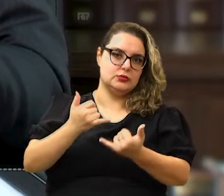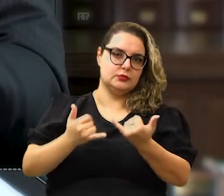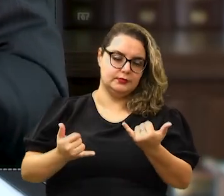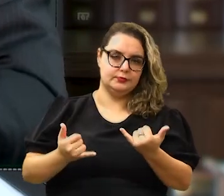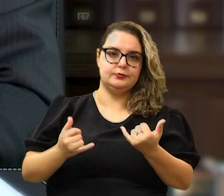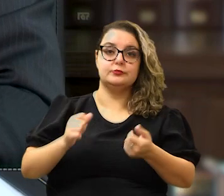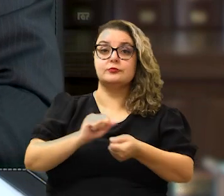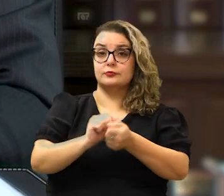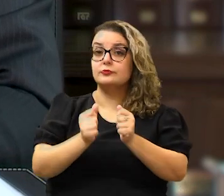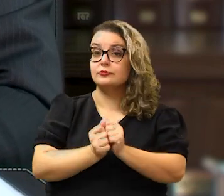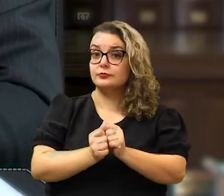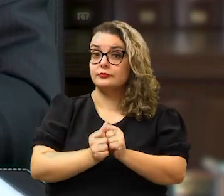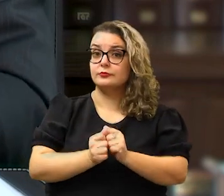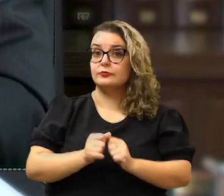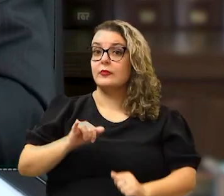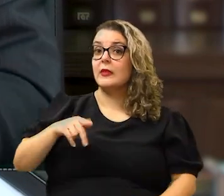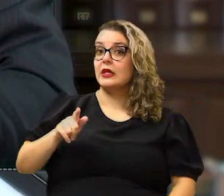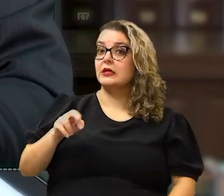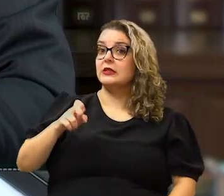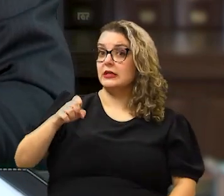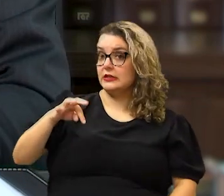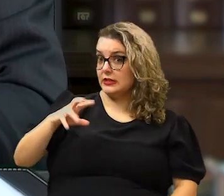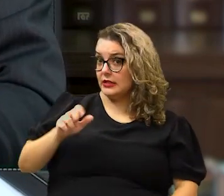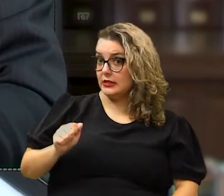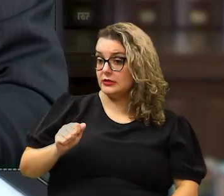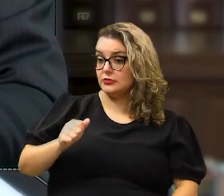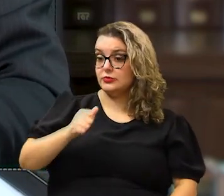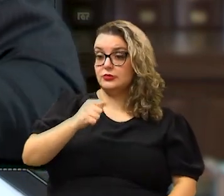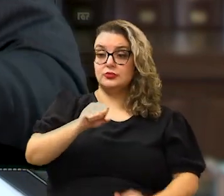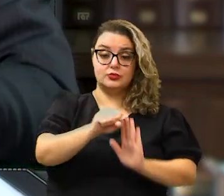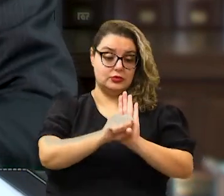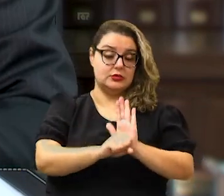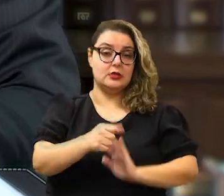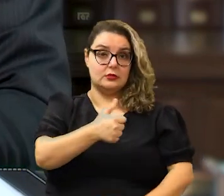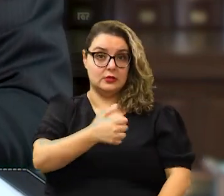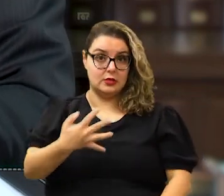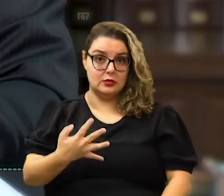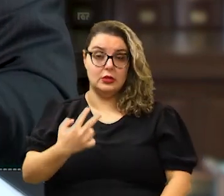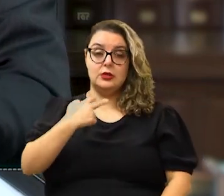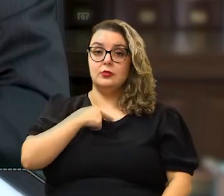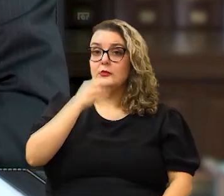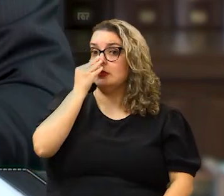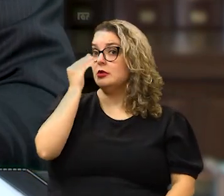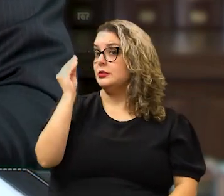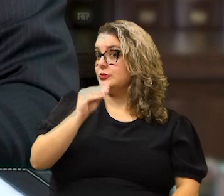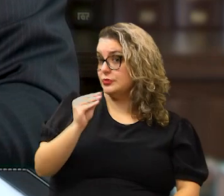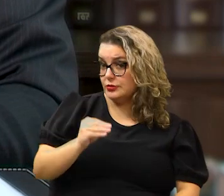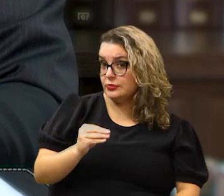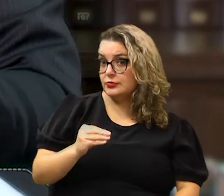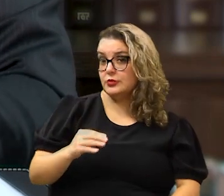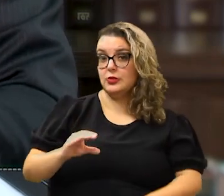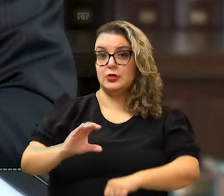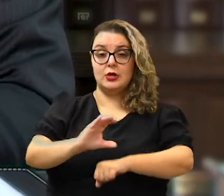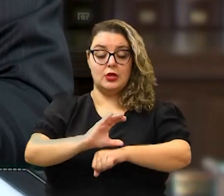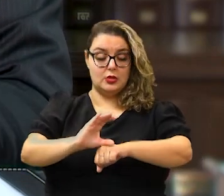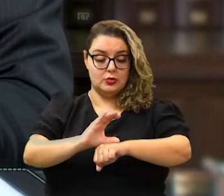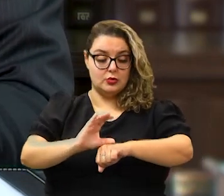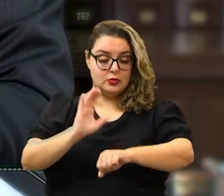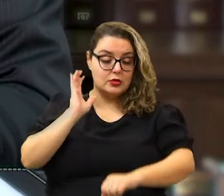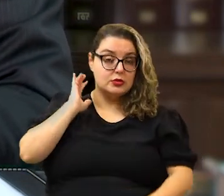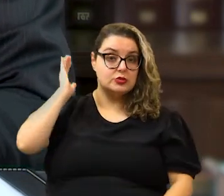alguma participação popular, de uma forma ainda muito tímida, muito pequena, sem